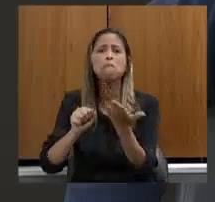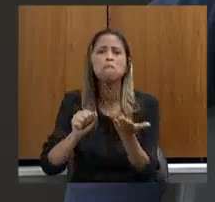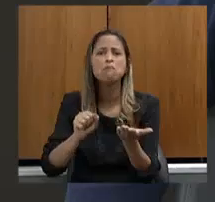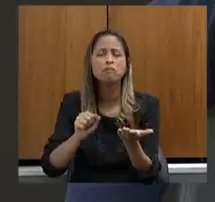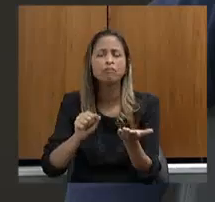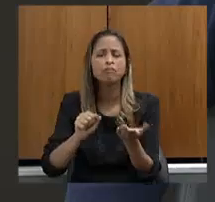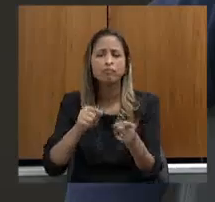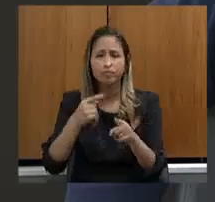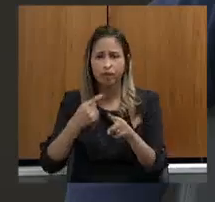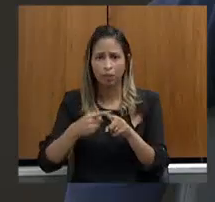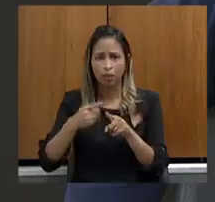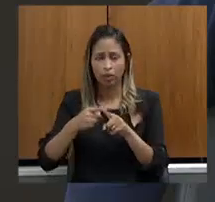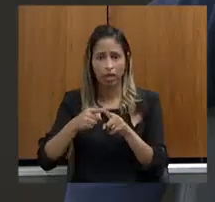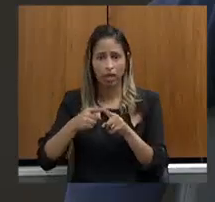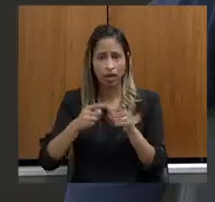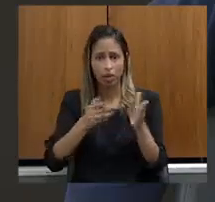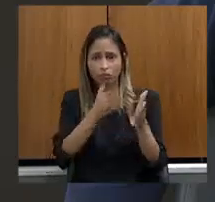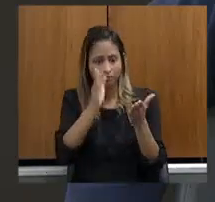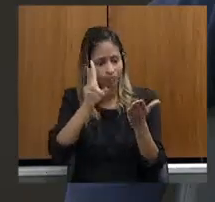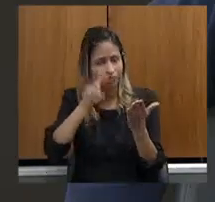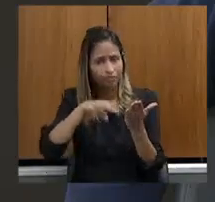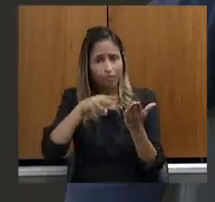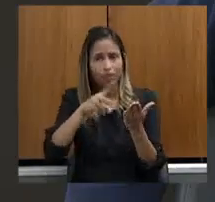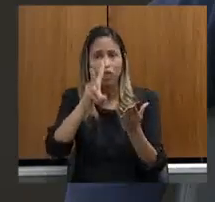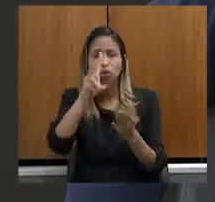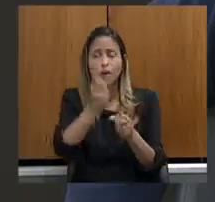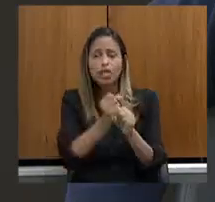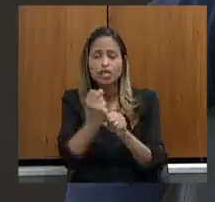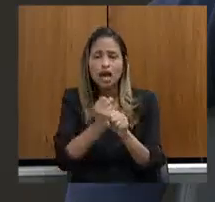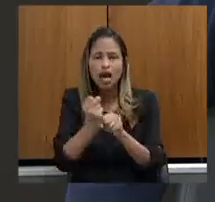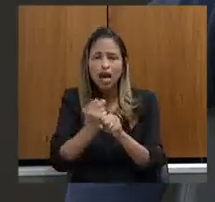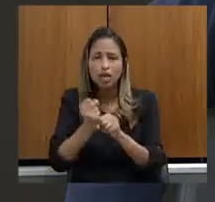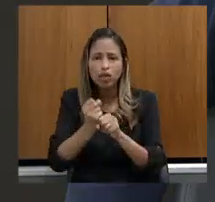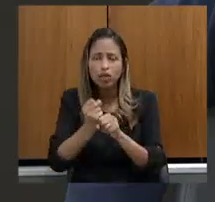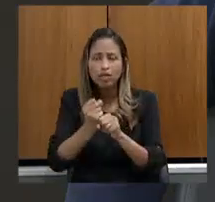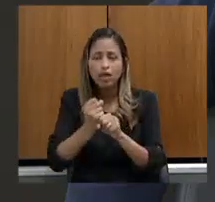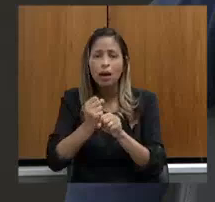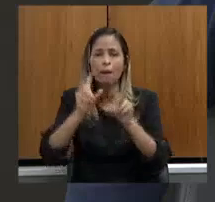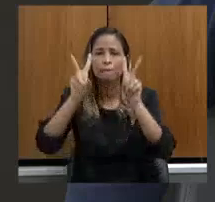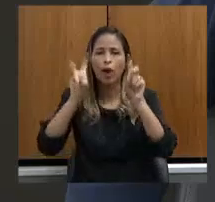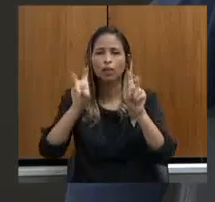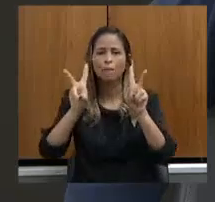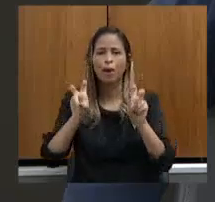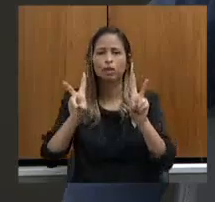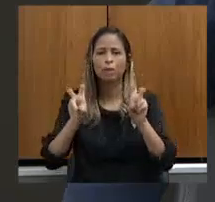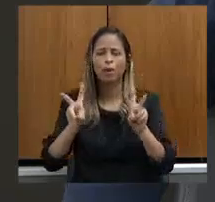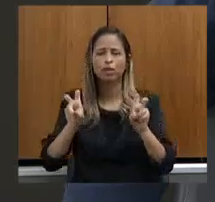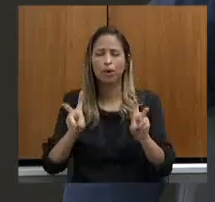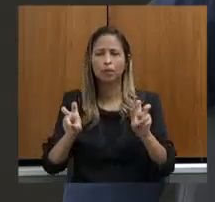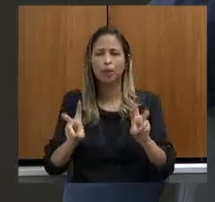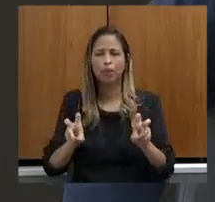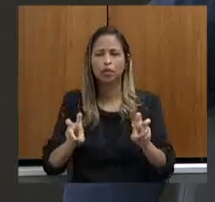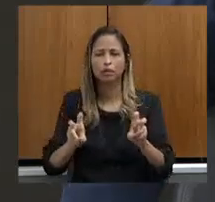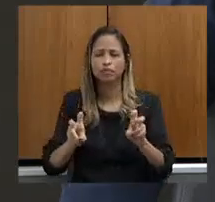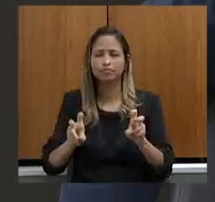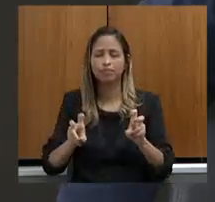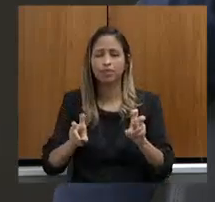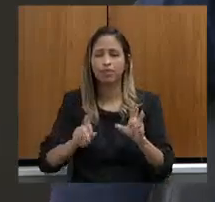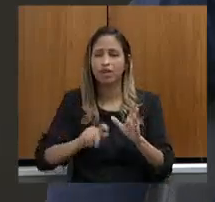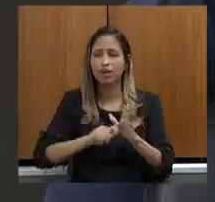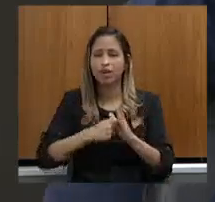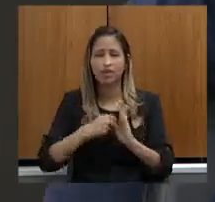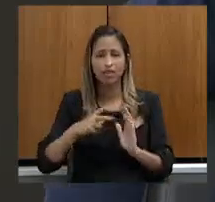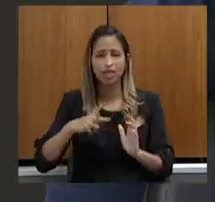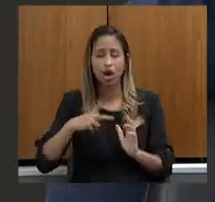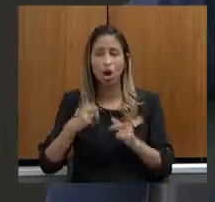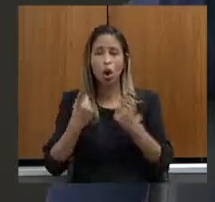porque eu fiz um histórico secretário de dois anos em que as pautas que o governo quis nessa casa foram aprovados pautas que